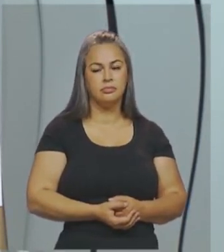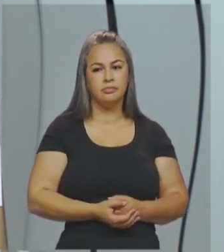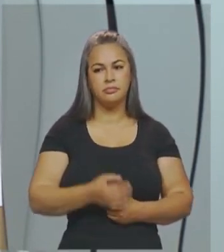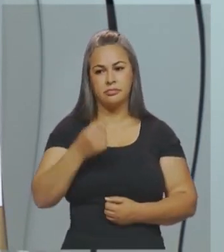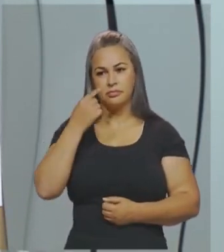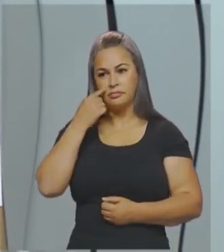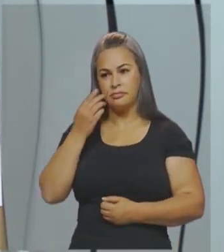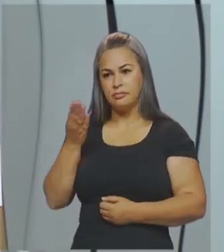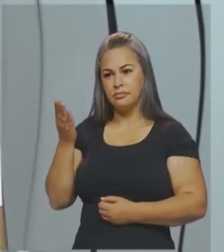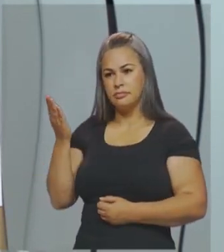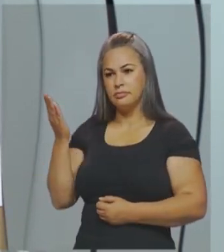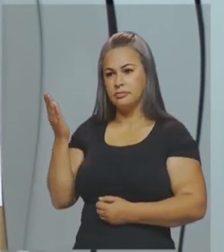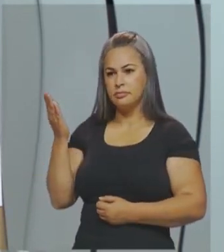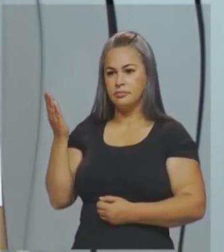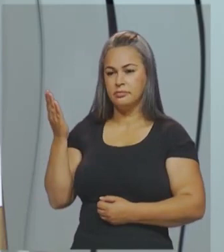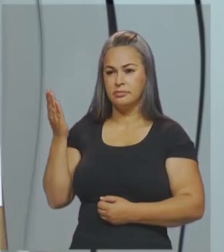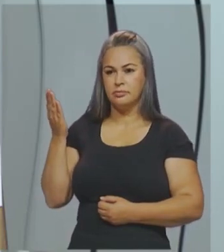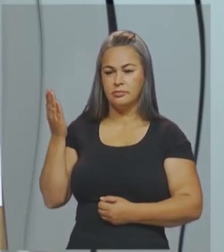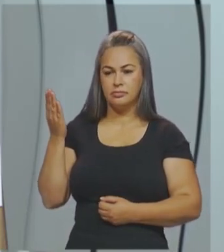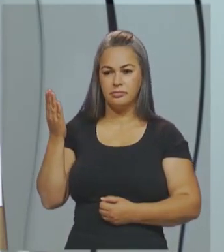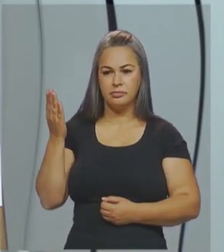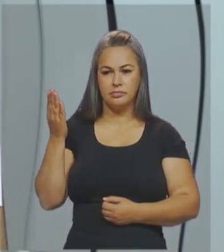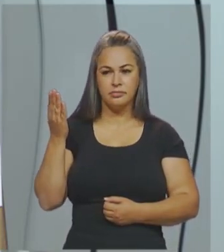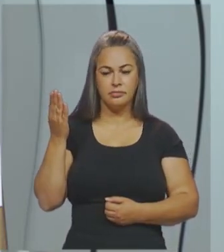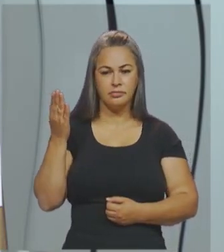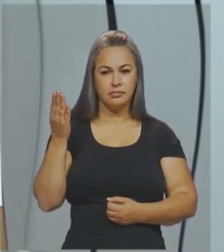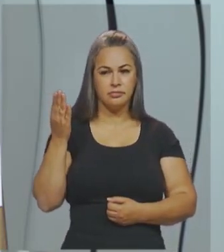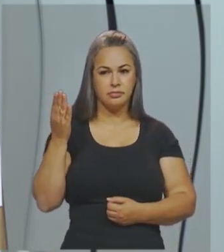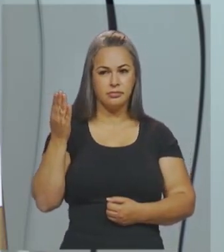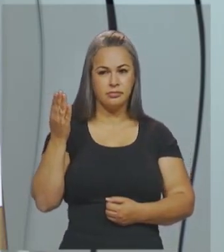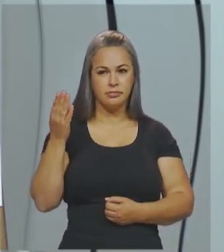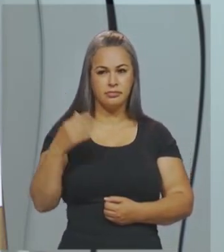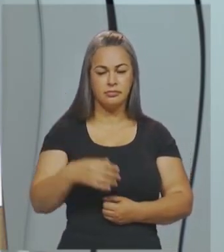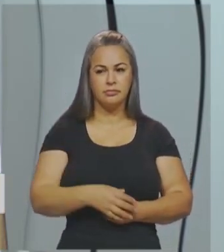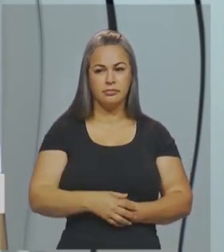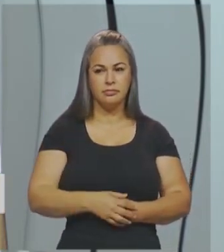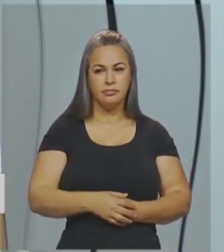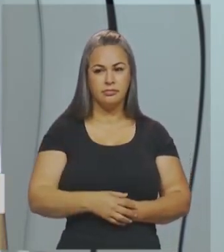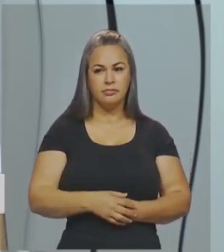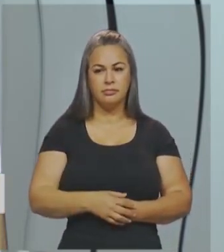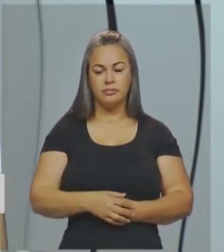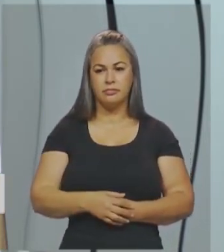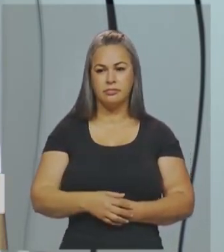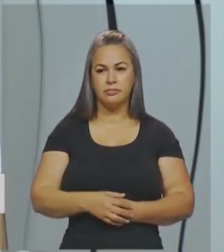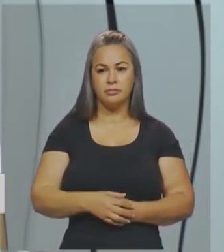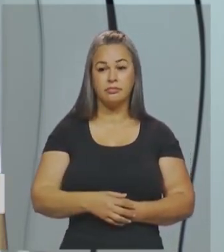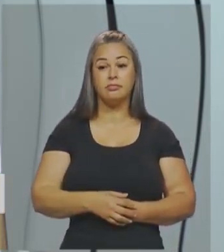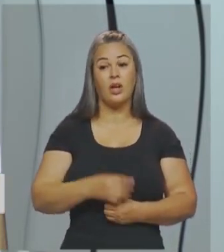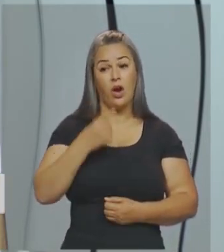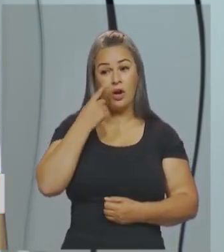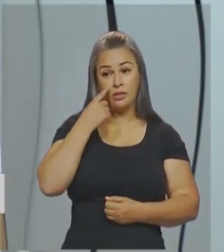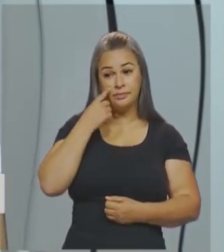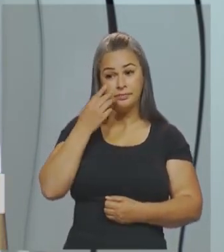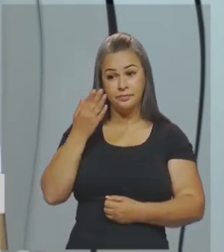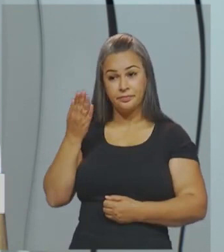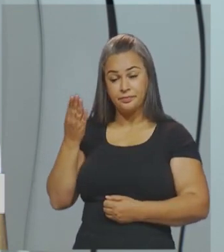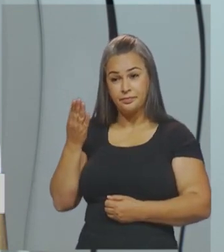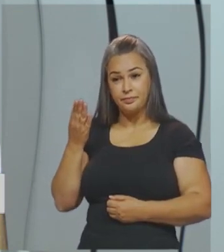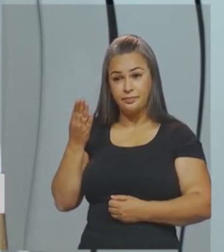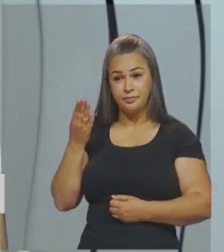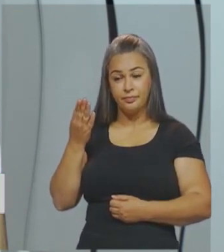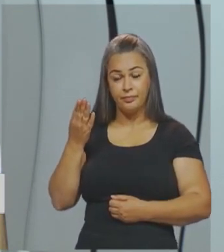3,2 e 3,15. No caso aqui, né, 3 e